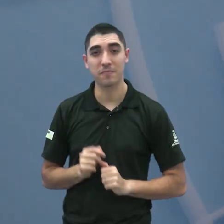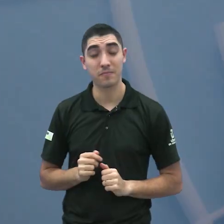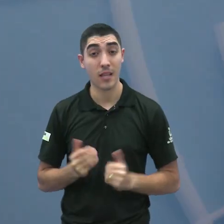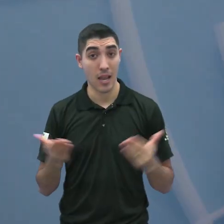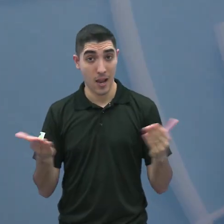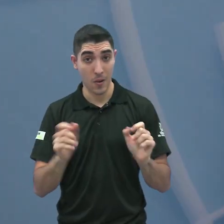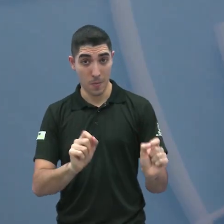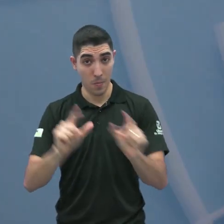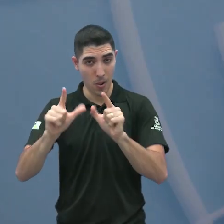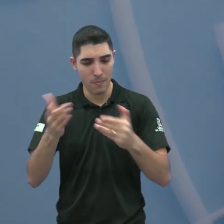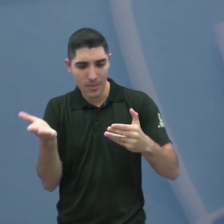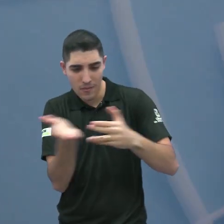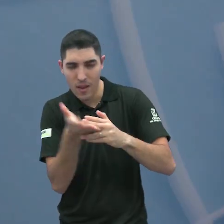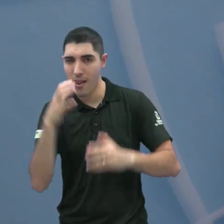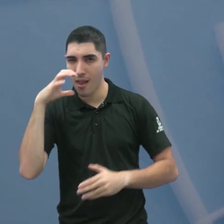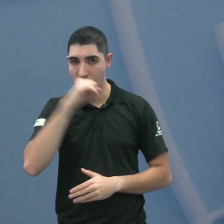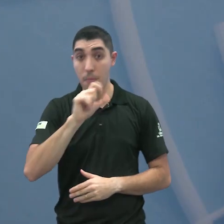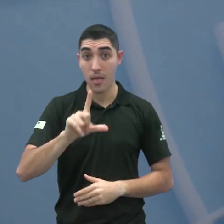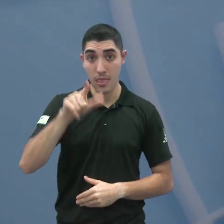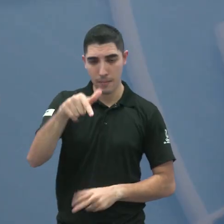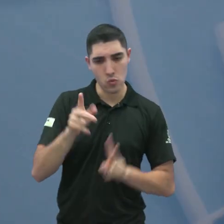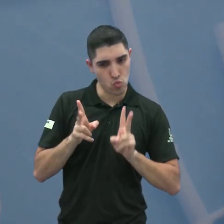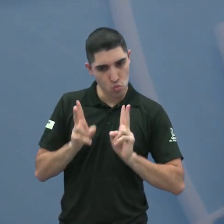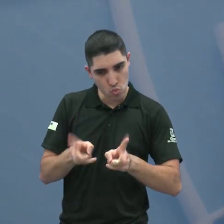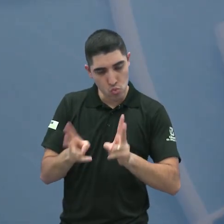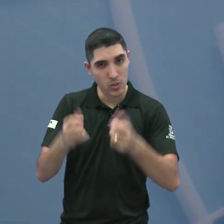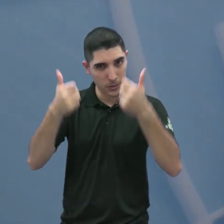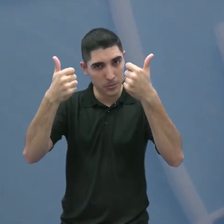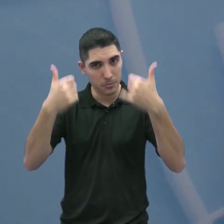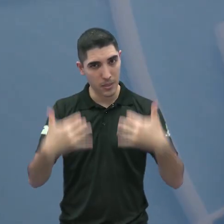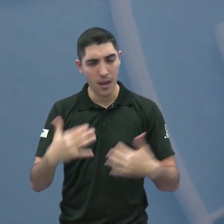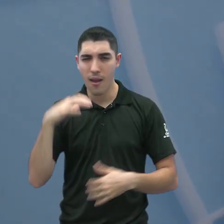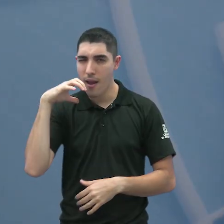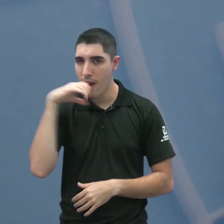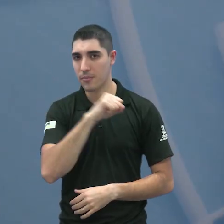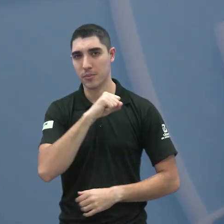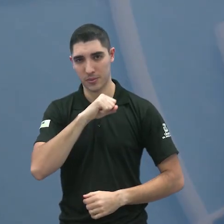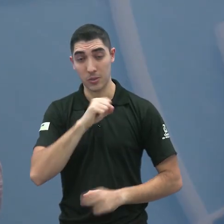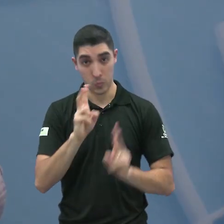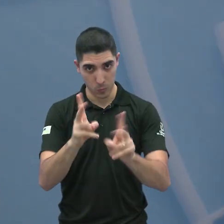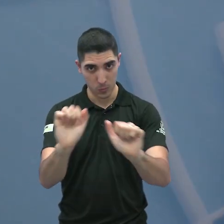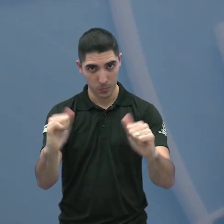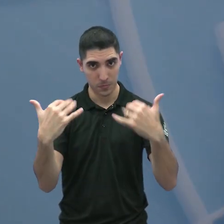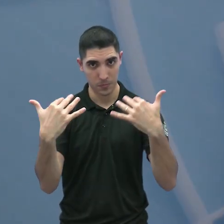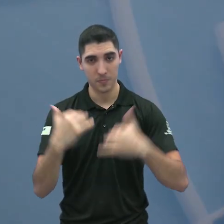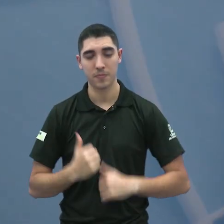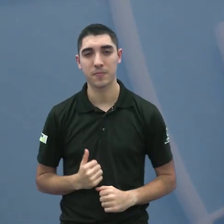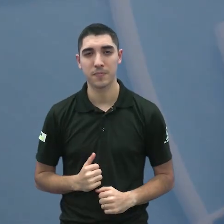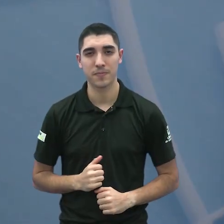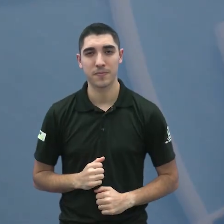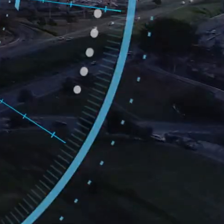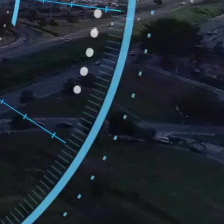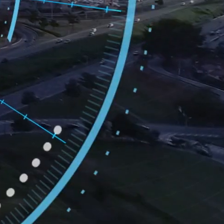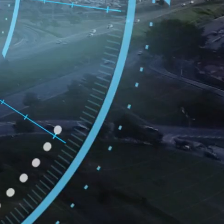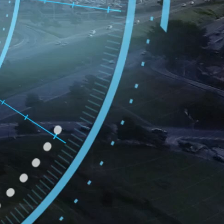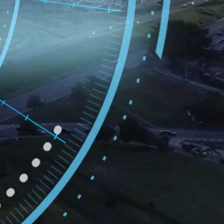O Diálogos faz um rápido intervalo, mas daqui a pouquinho a gente retorna. É bem rapidinho. Fique com a